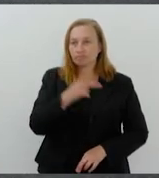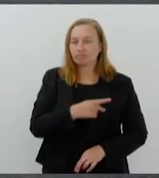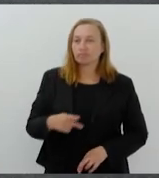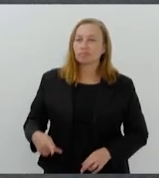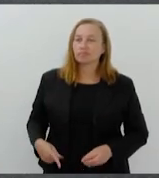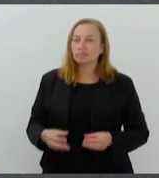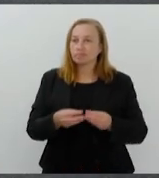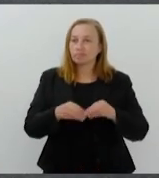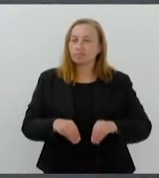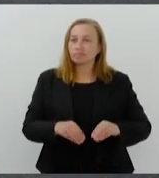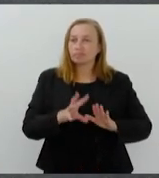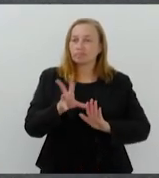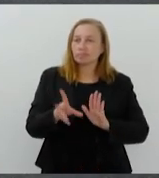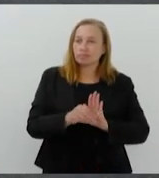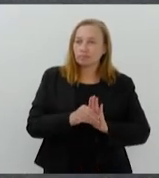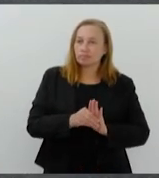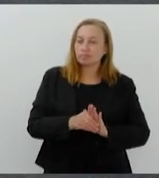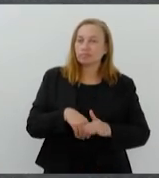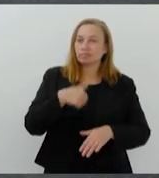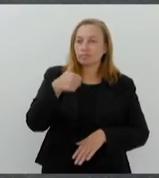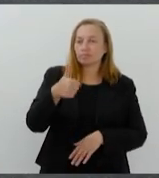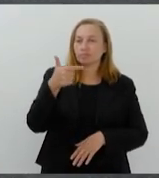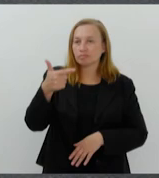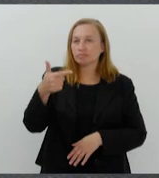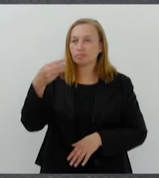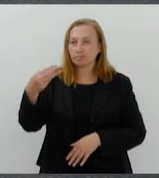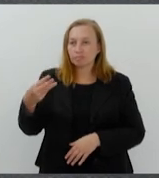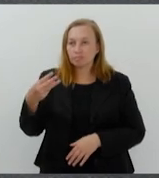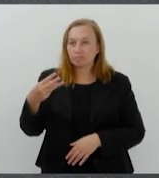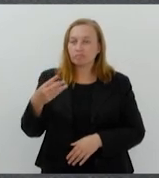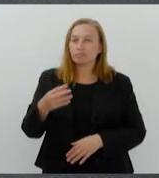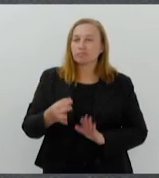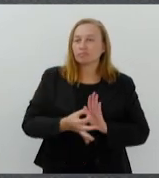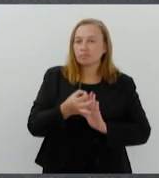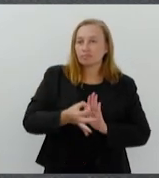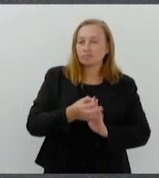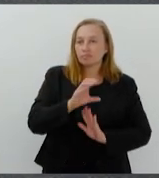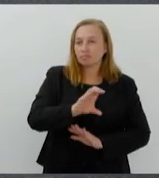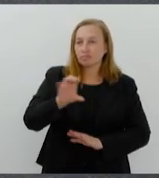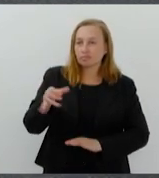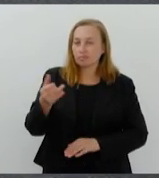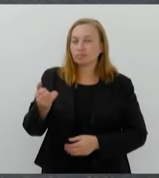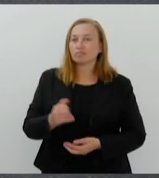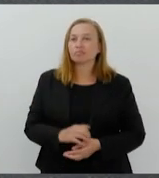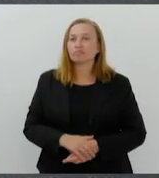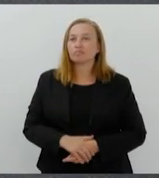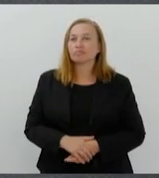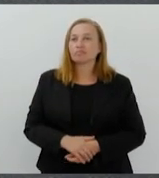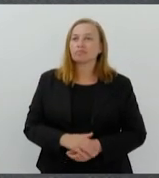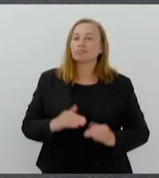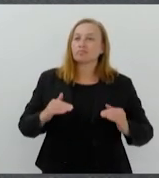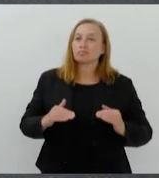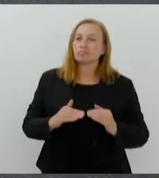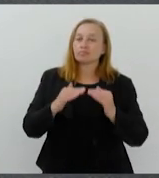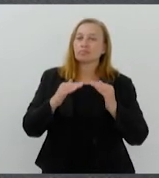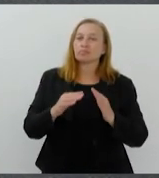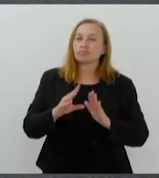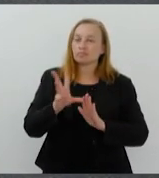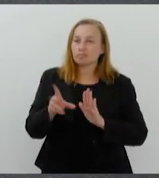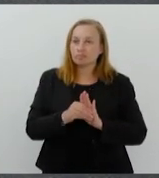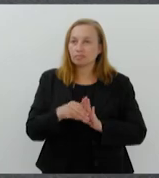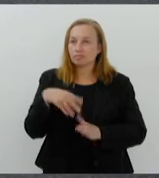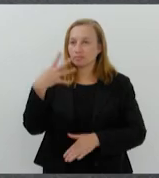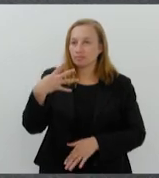prejudicadas as emendas 1, 2 e 3, pelo parecer da CCJ, e favorável à emenda